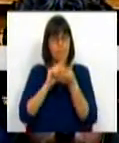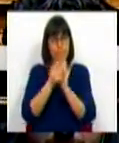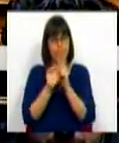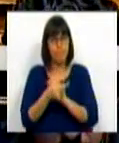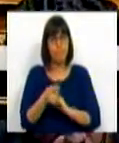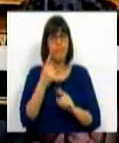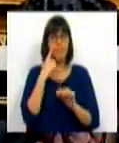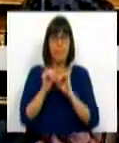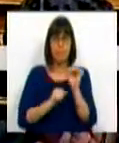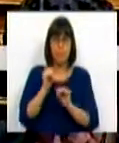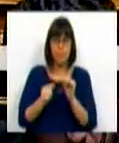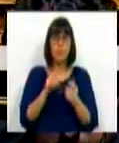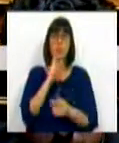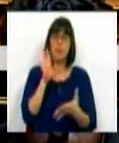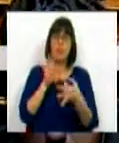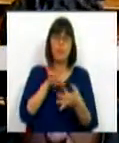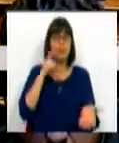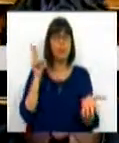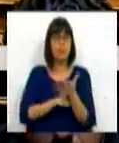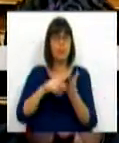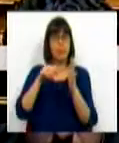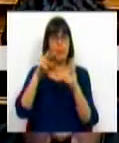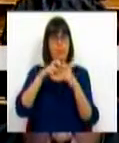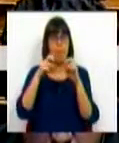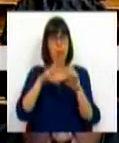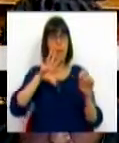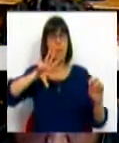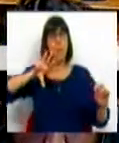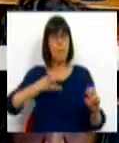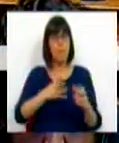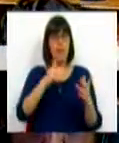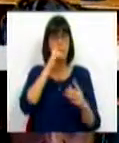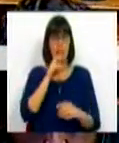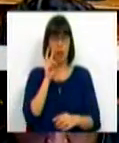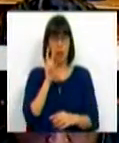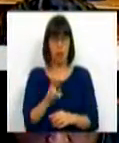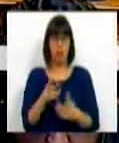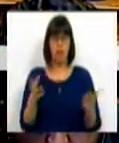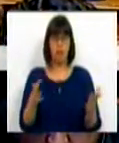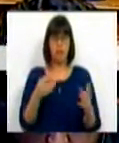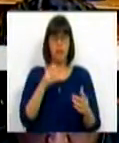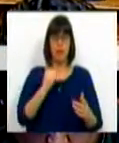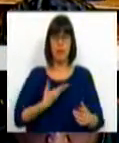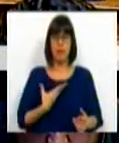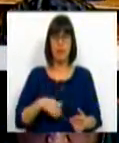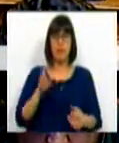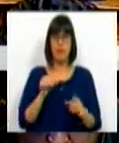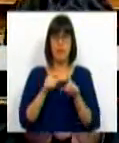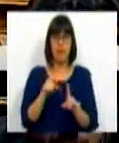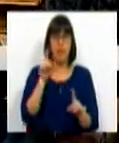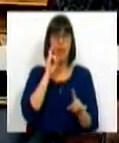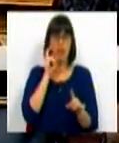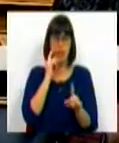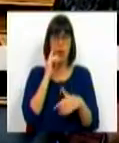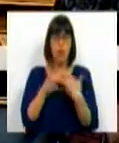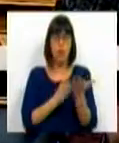reformas ou identificação de reformas que respondem verdadeiramente aos problemas do país. Porque quem olhe para aquilo que PSD e CDS defenderam